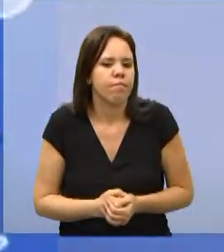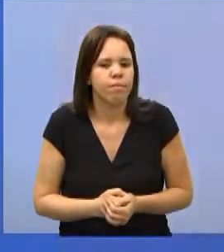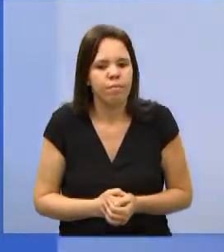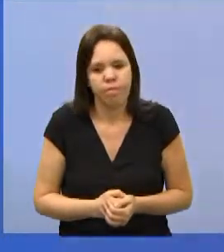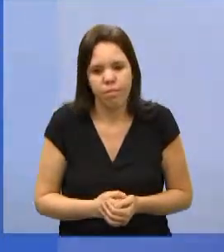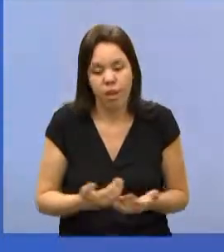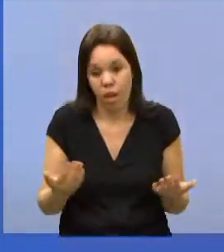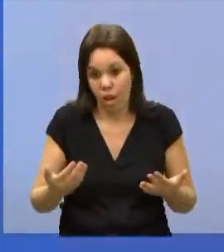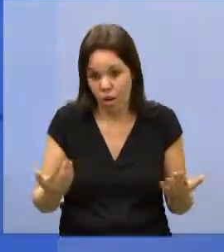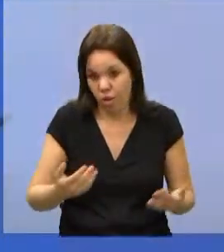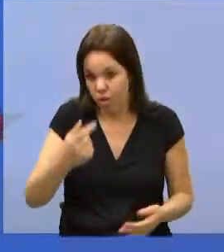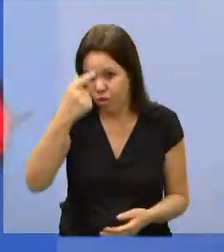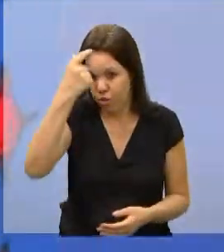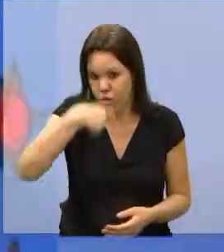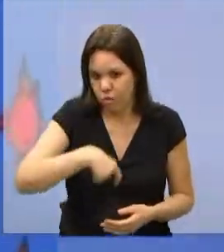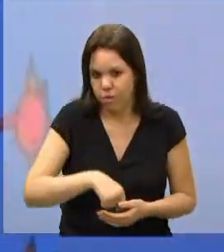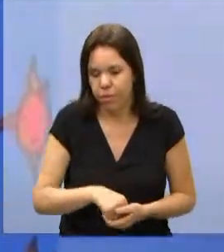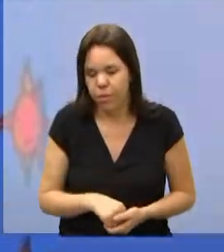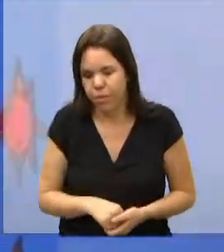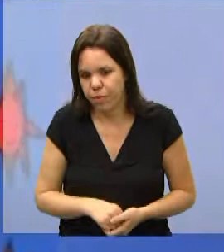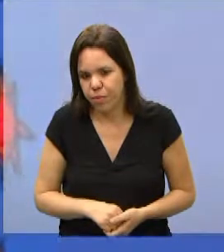Agora eu sou